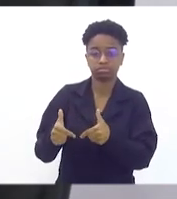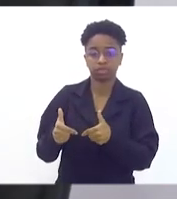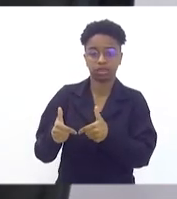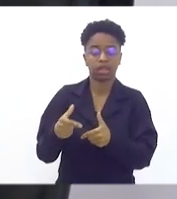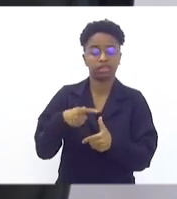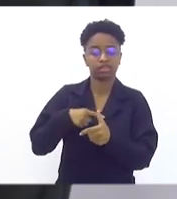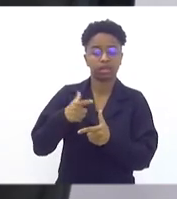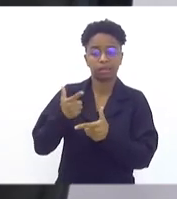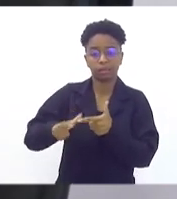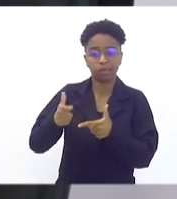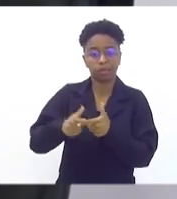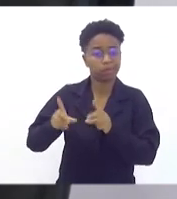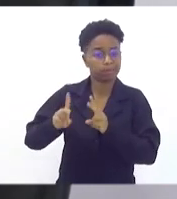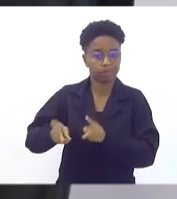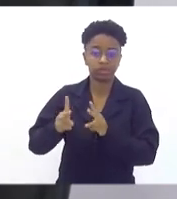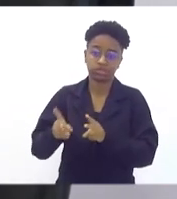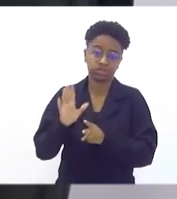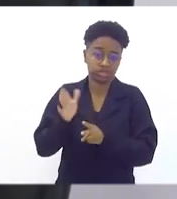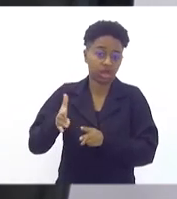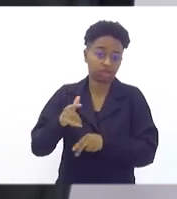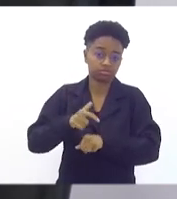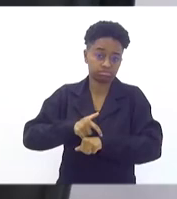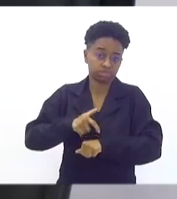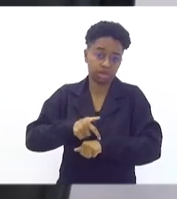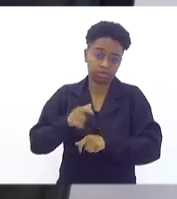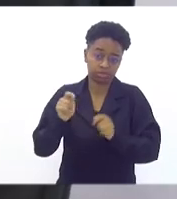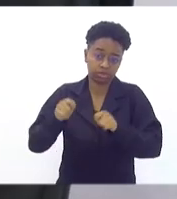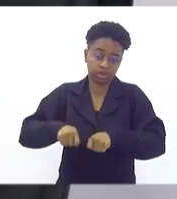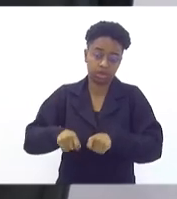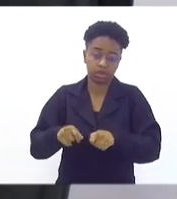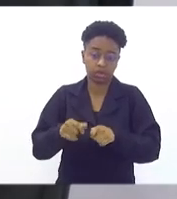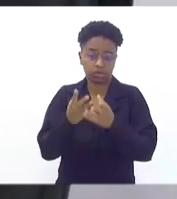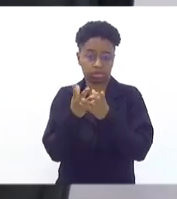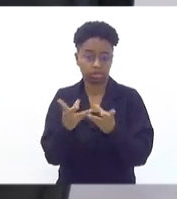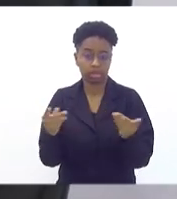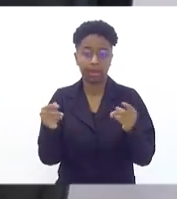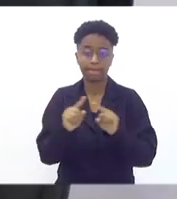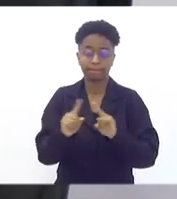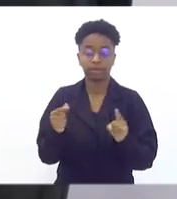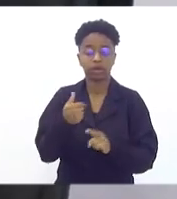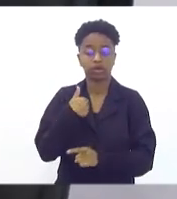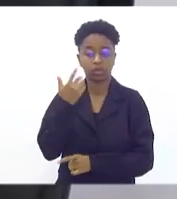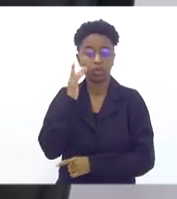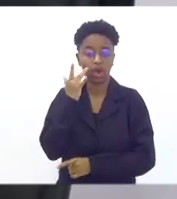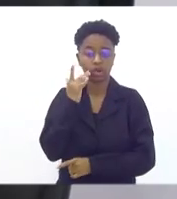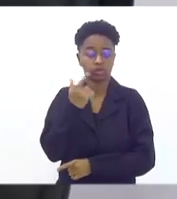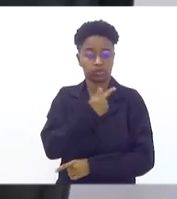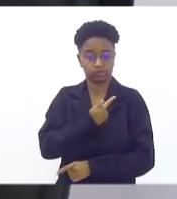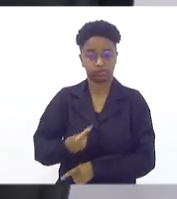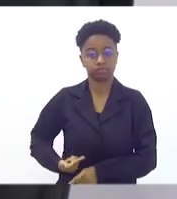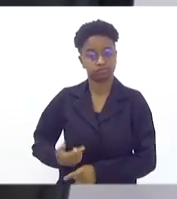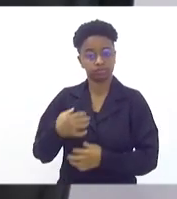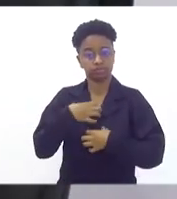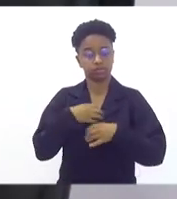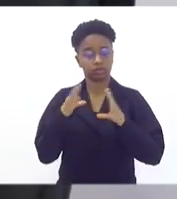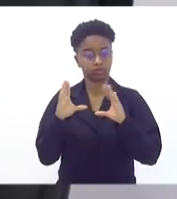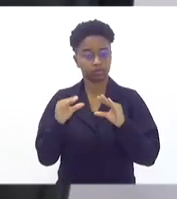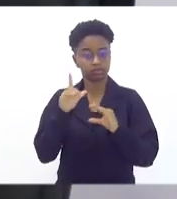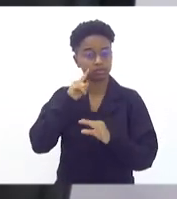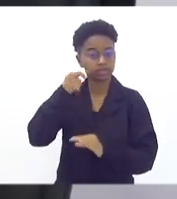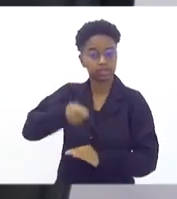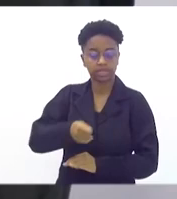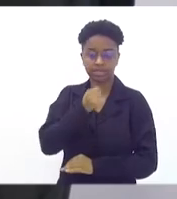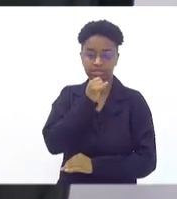esse problemas Já Era Tempo de oxigenar e tem convicção esse exercício já vai deixar o governador muito confortável para a tomada de decisão por